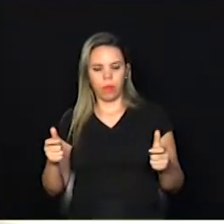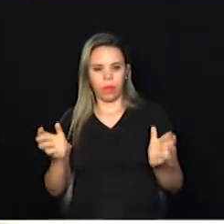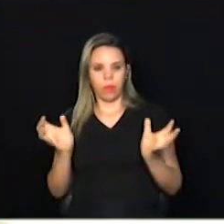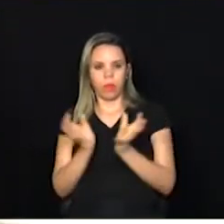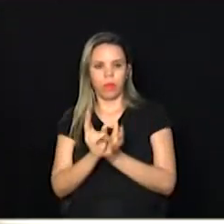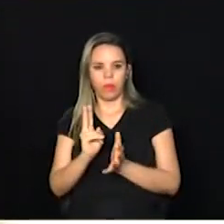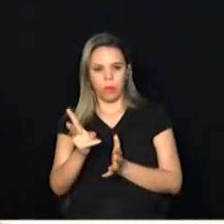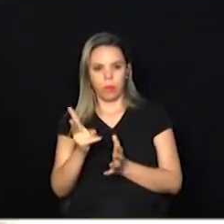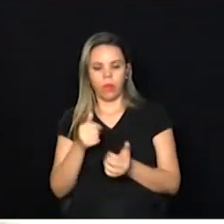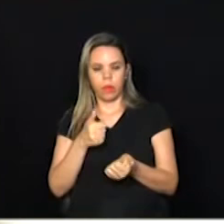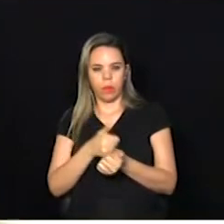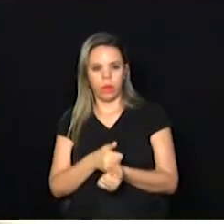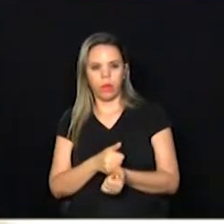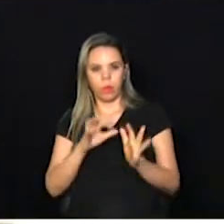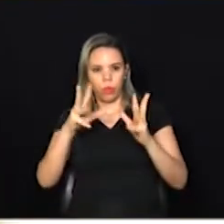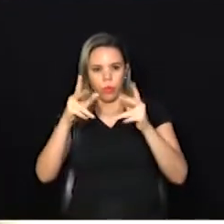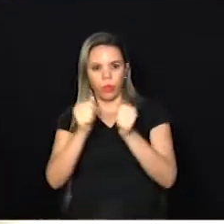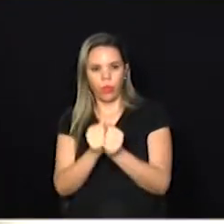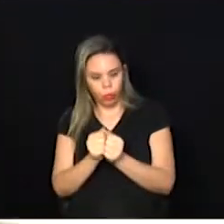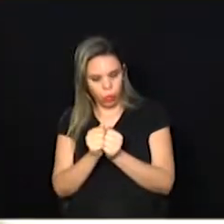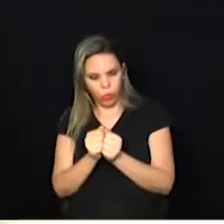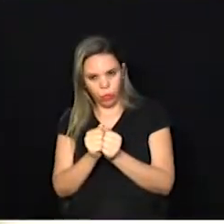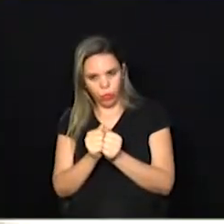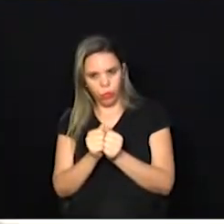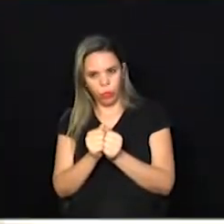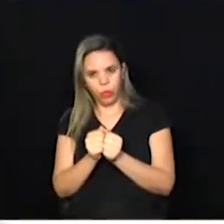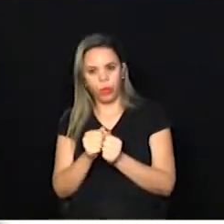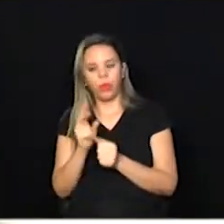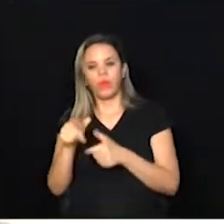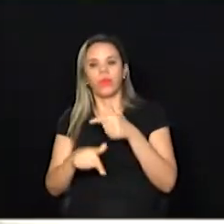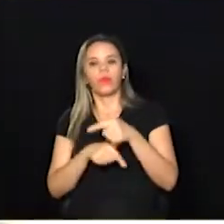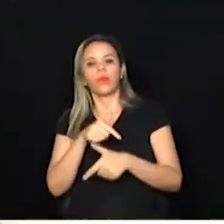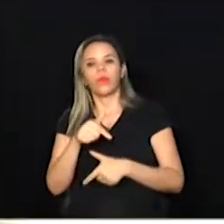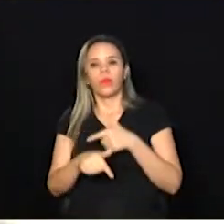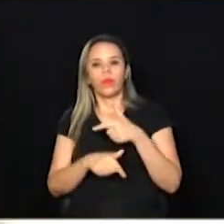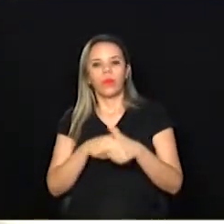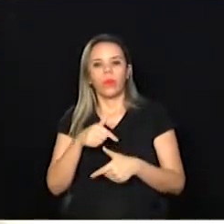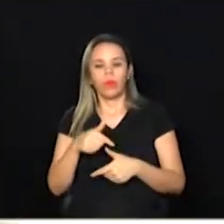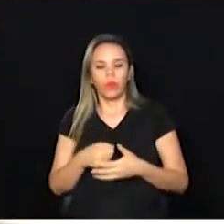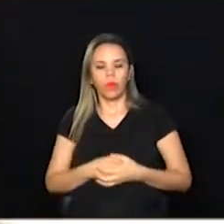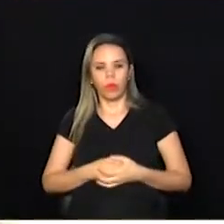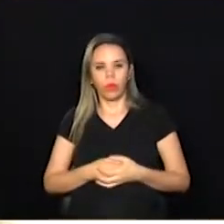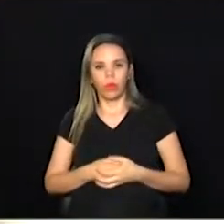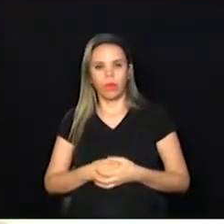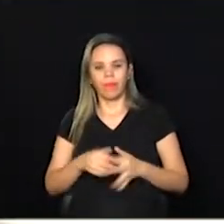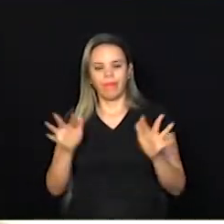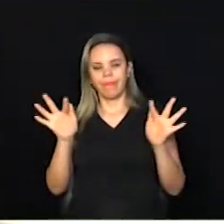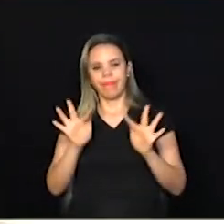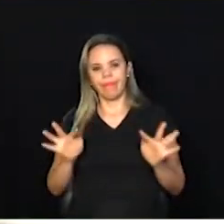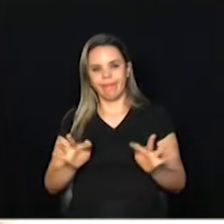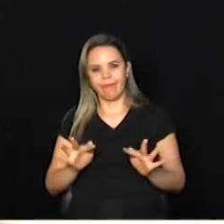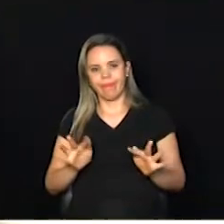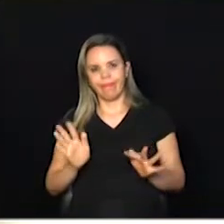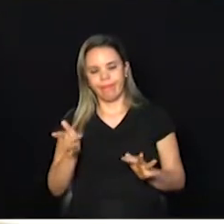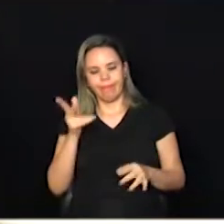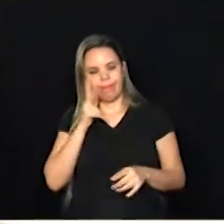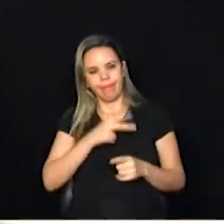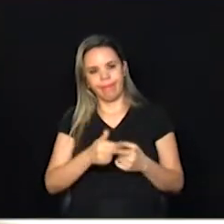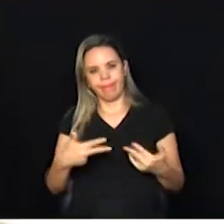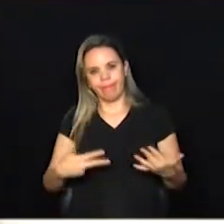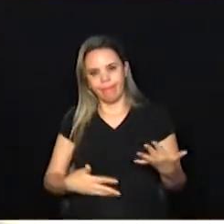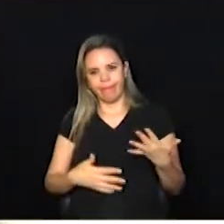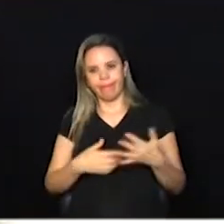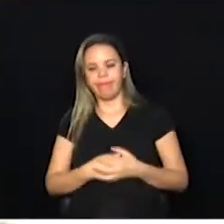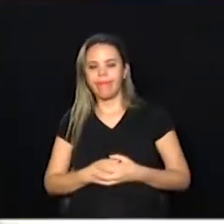continuar acompanhando tudo? Vai continuar acompanhando, vamos continuar trabalhando e eu fico muito feliz que a gente já conquistou muitas